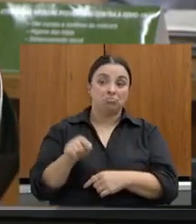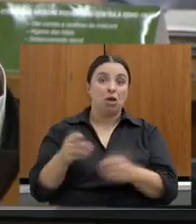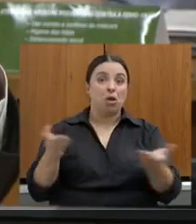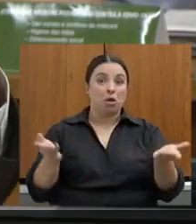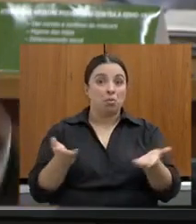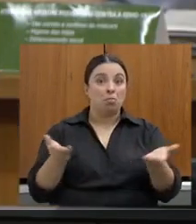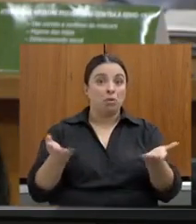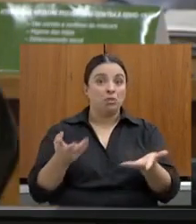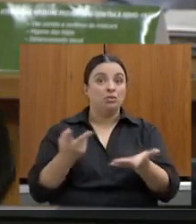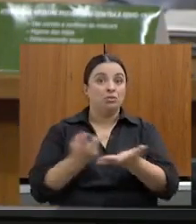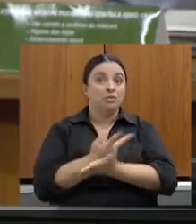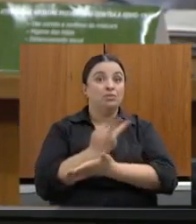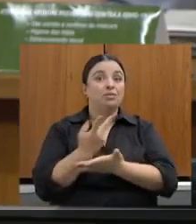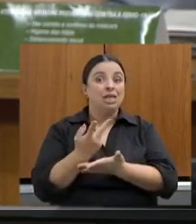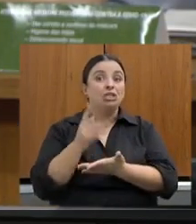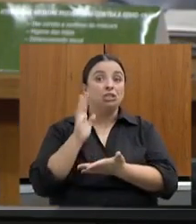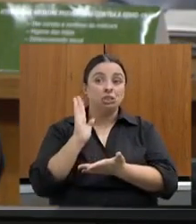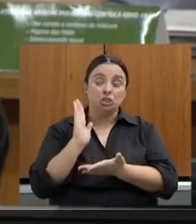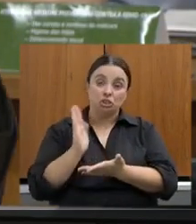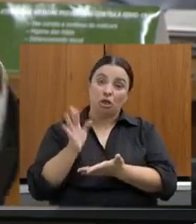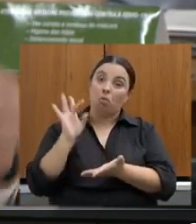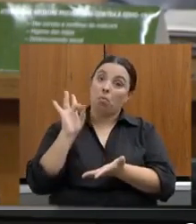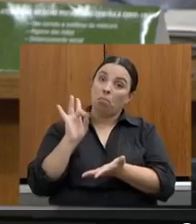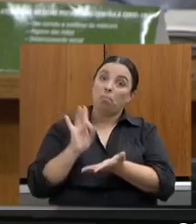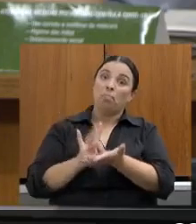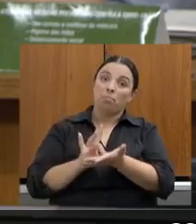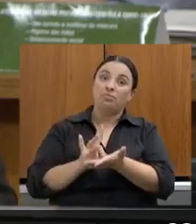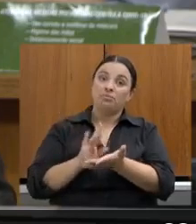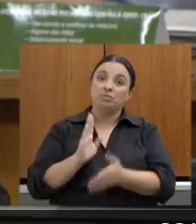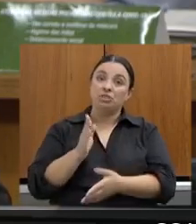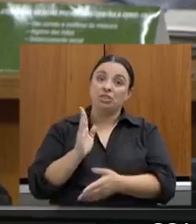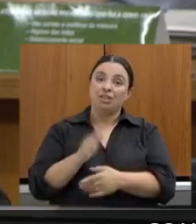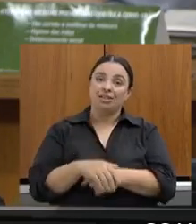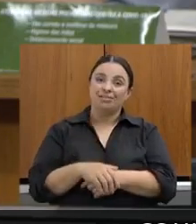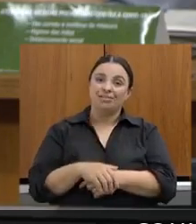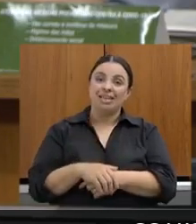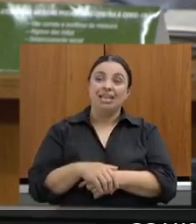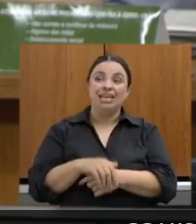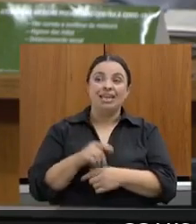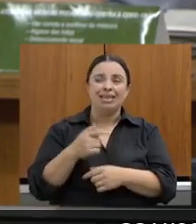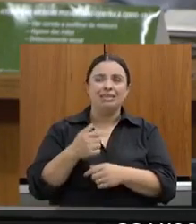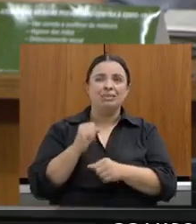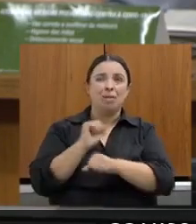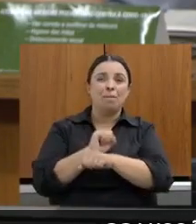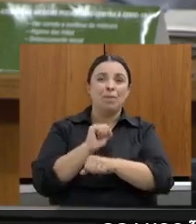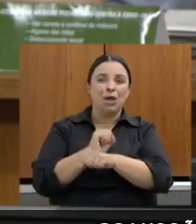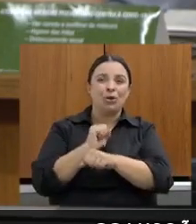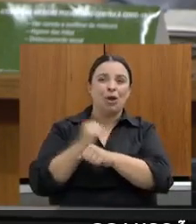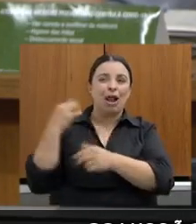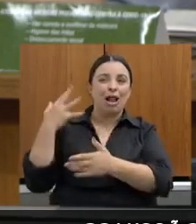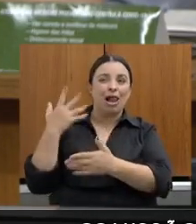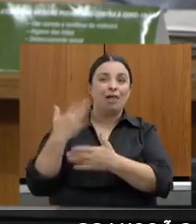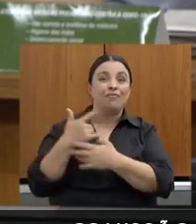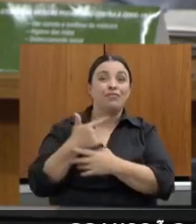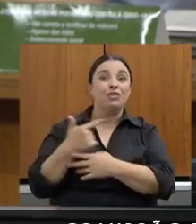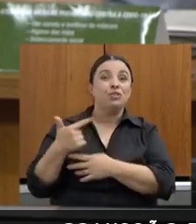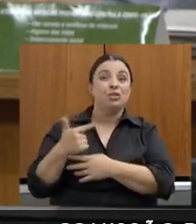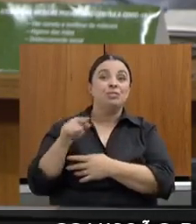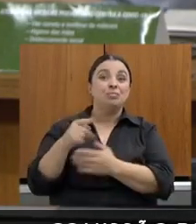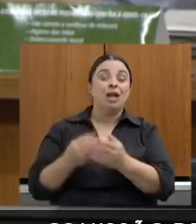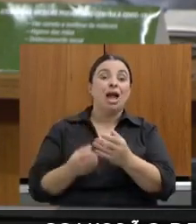acontece concretizada há mais de 22 anos era esperado na Polícia Civil pode passar